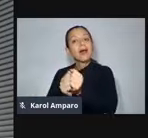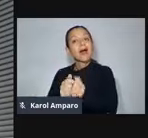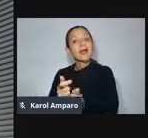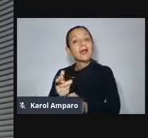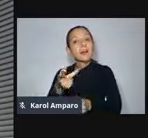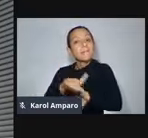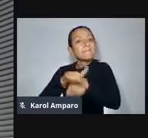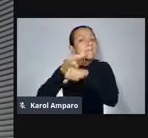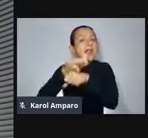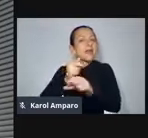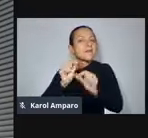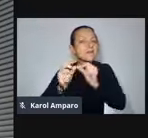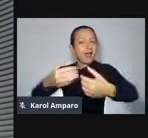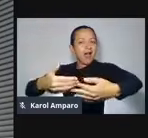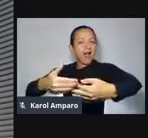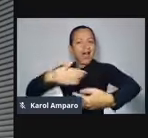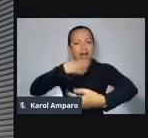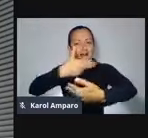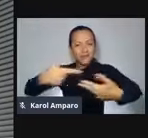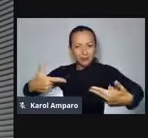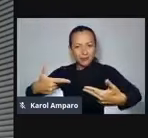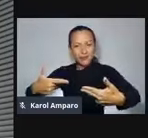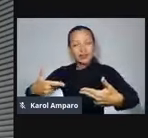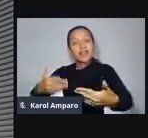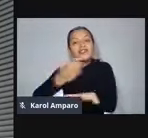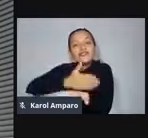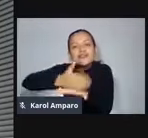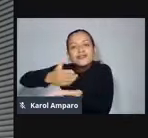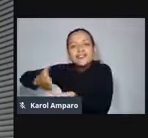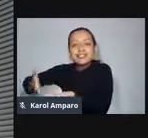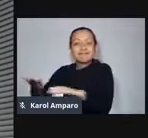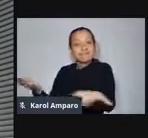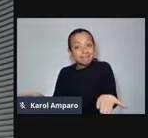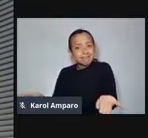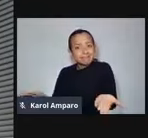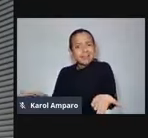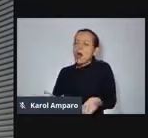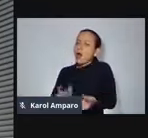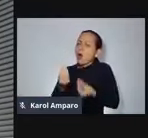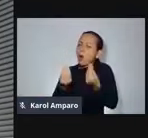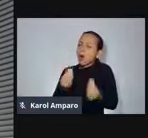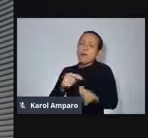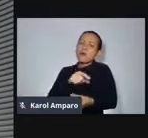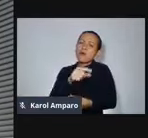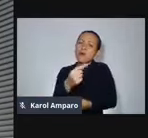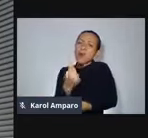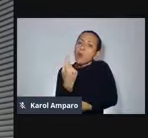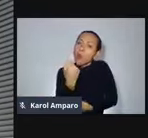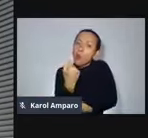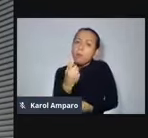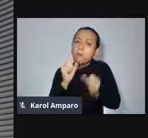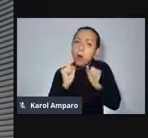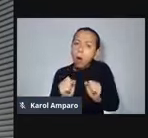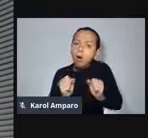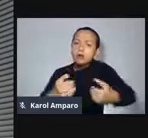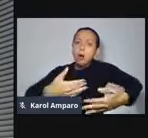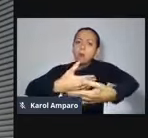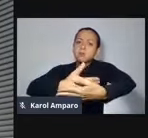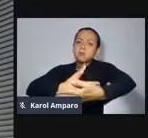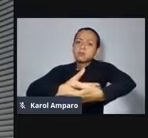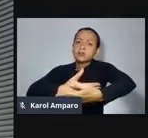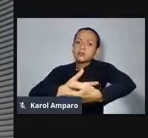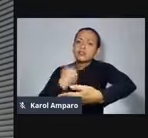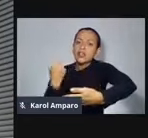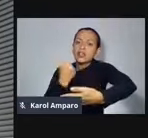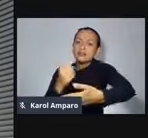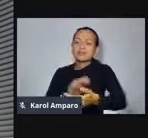como assim? Podia um de vocês estar com esse cesto cheio, né, comendo frutas à vontade? A minha falou